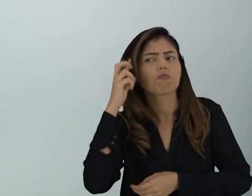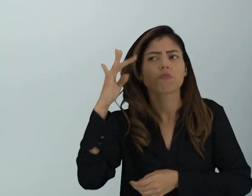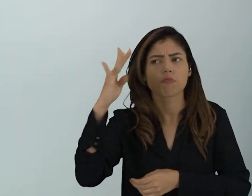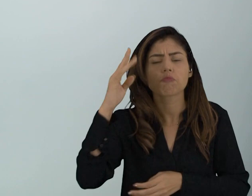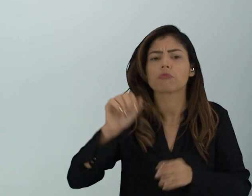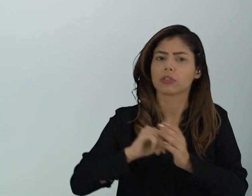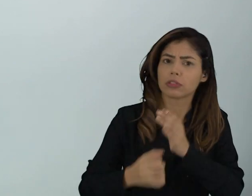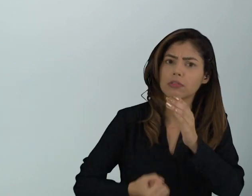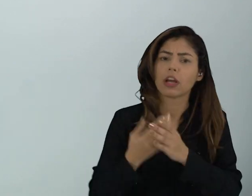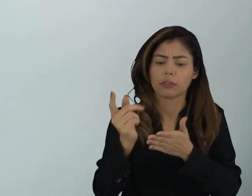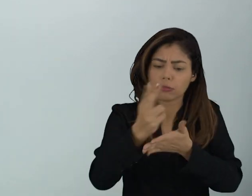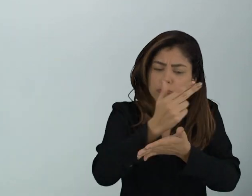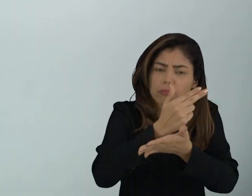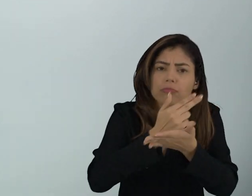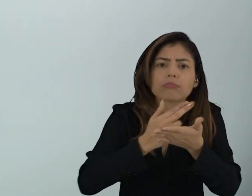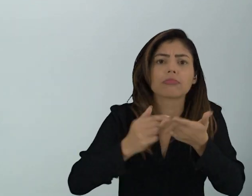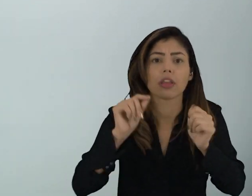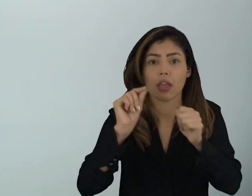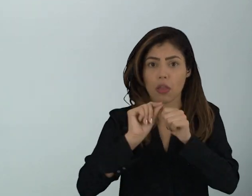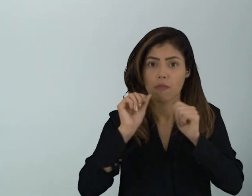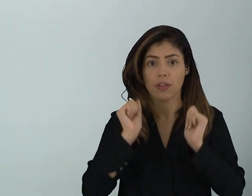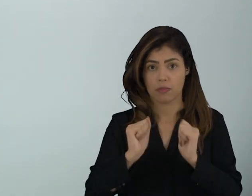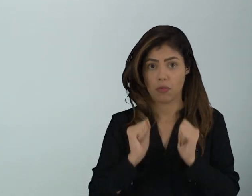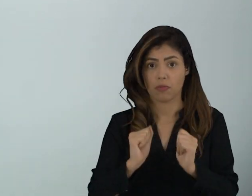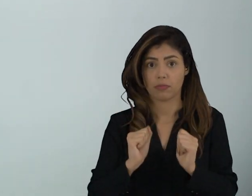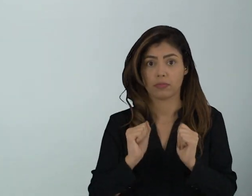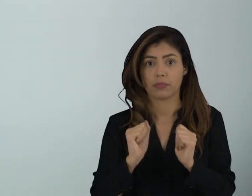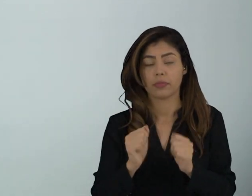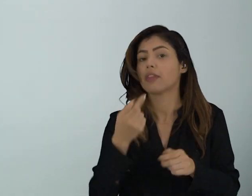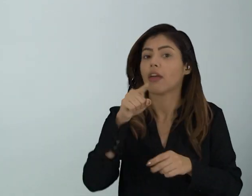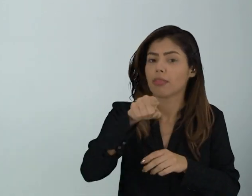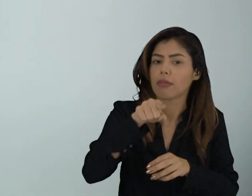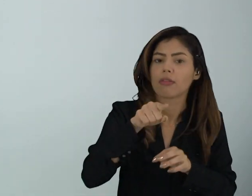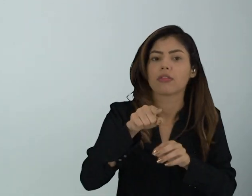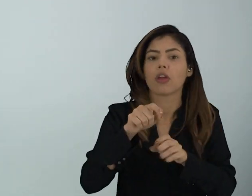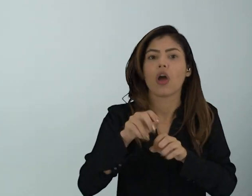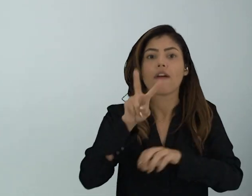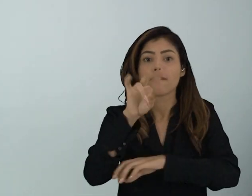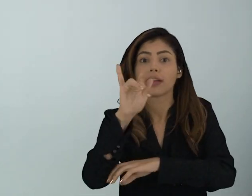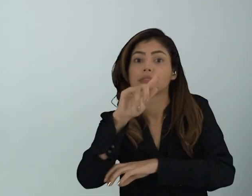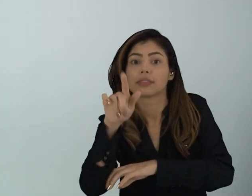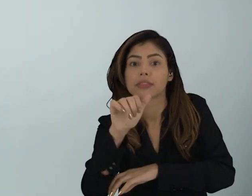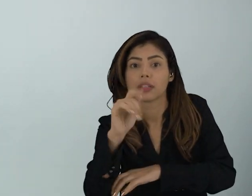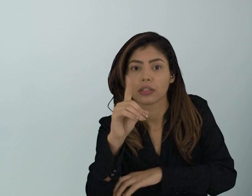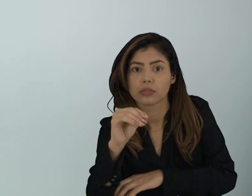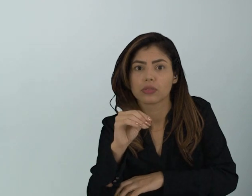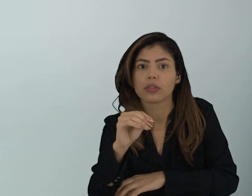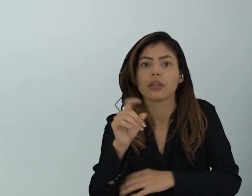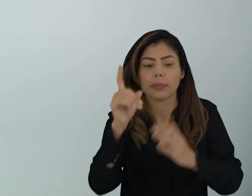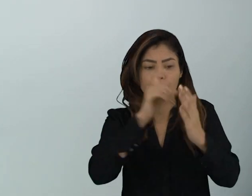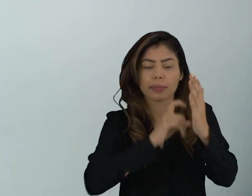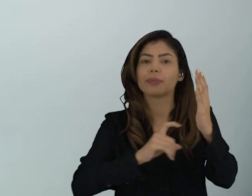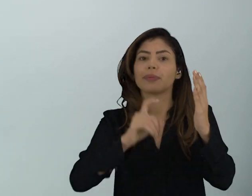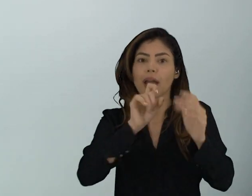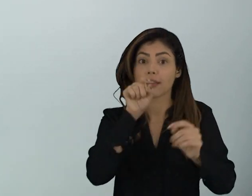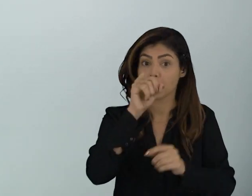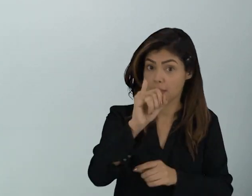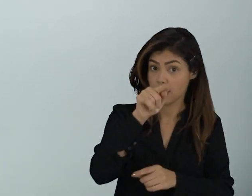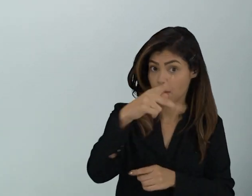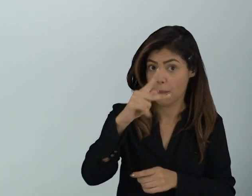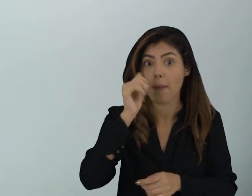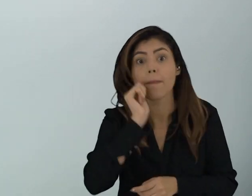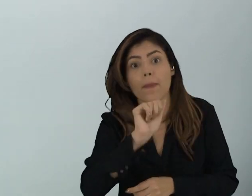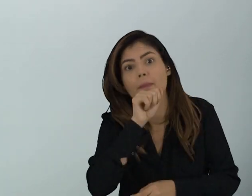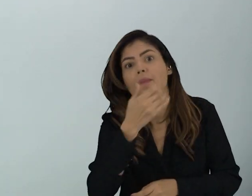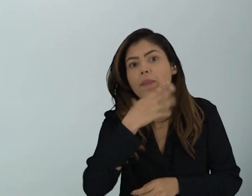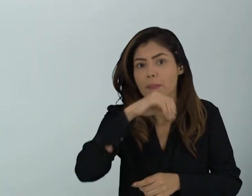quiser, vaza esse molde e pode ali, dentro daquele espaço vazado, imprimir a tinta. Se seus pais deixarem, você